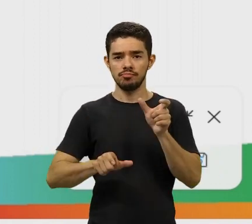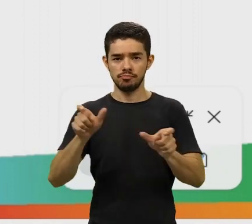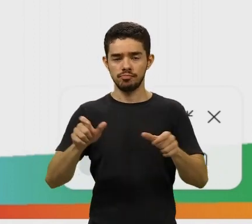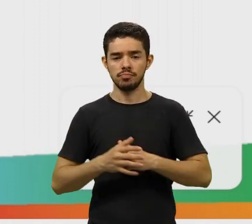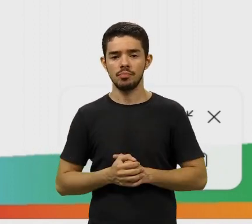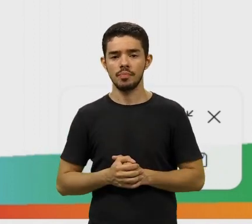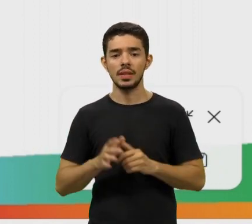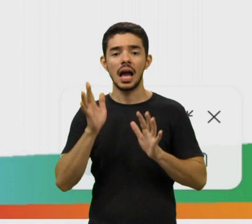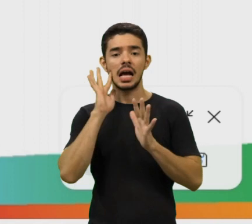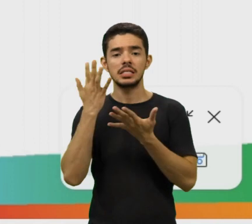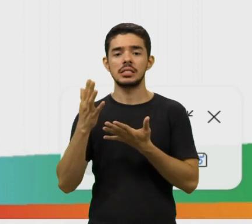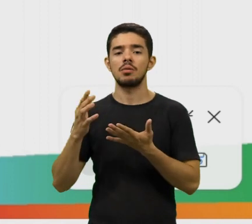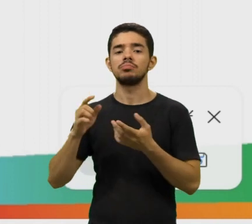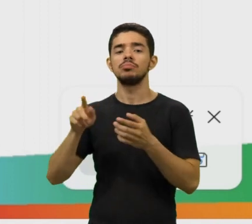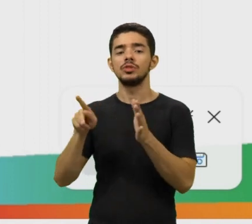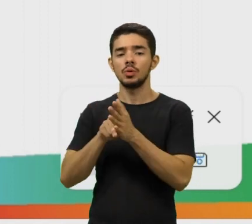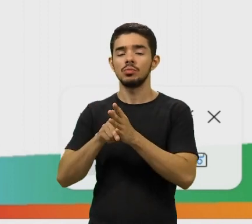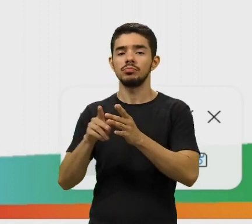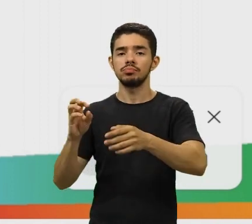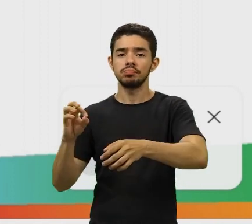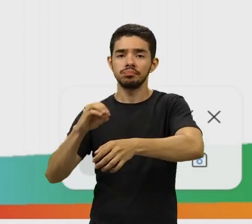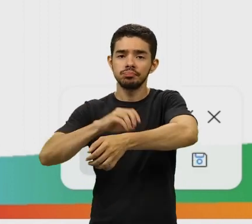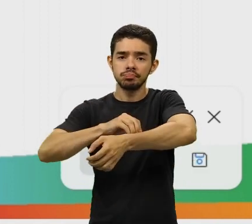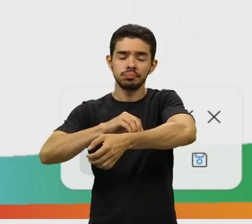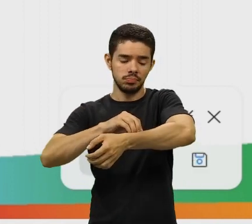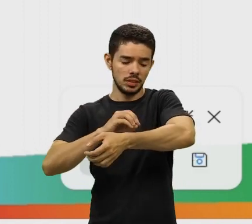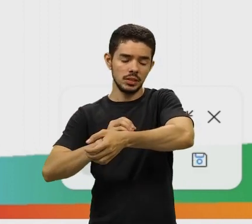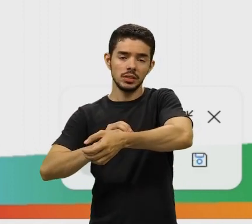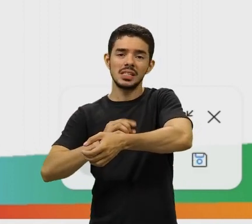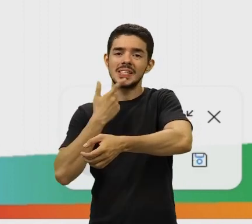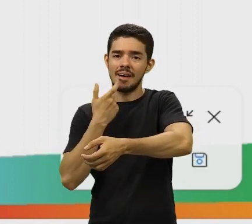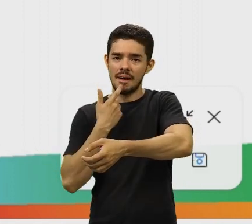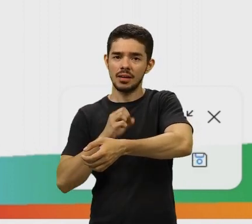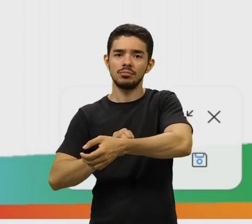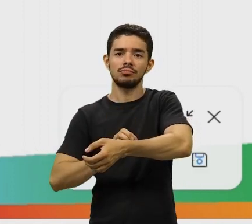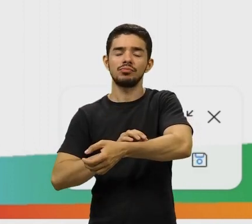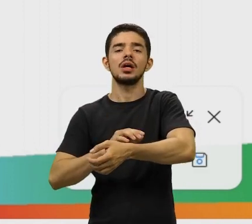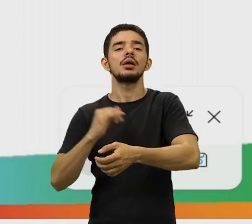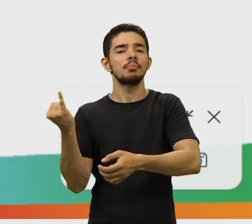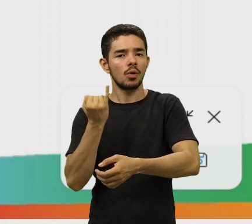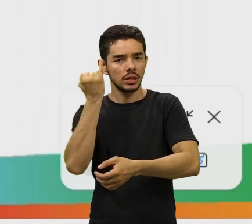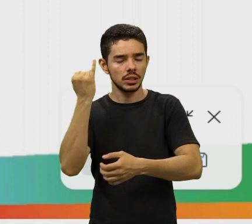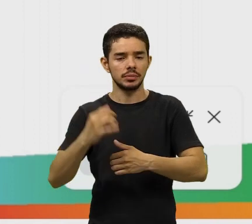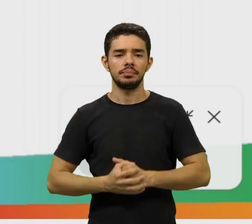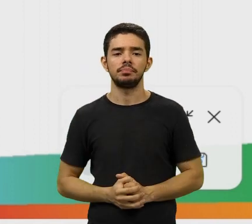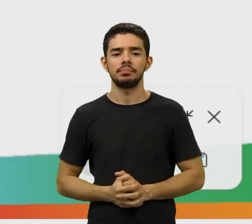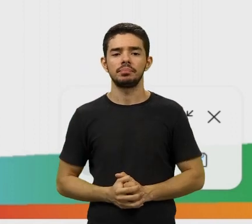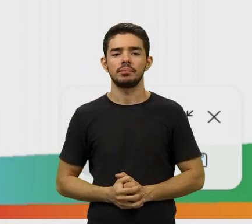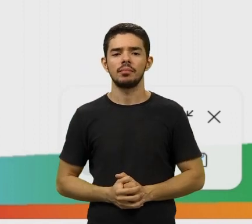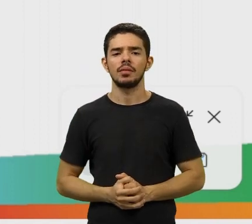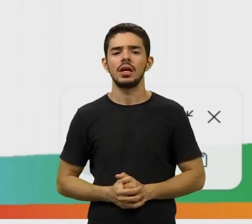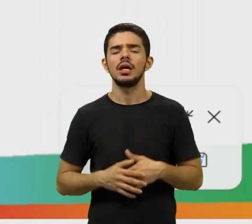ação dos macrófagos, conduzidos pelo sangue até o local da inflamação, foi de suma importância. Então,